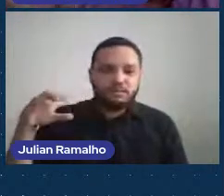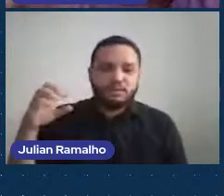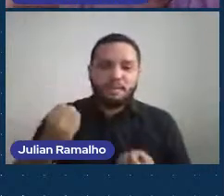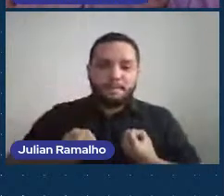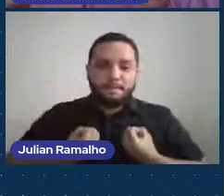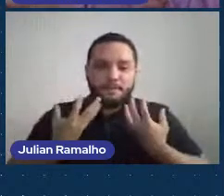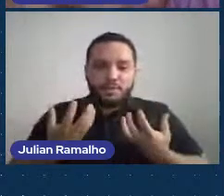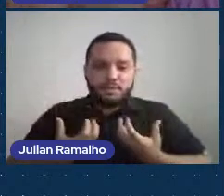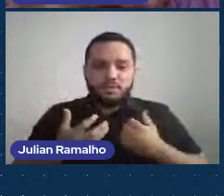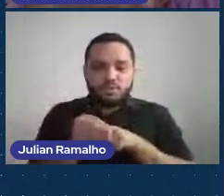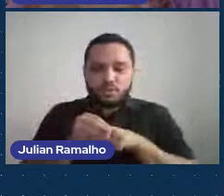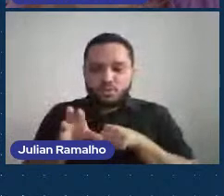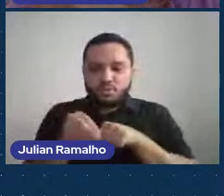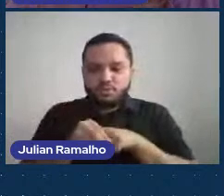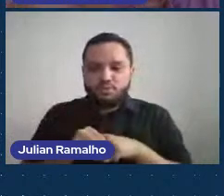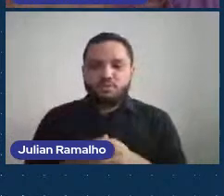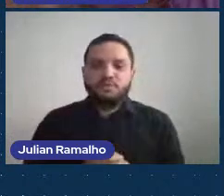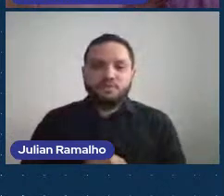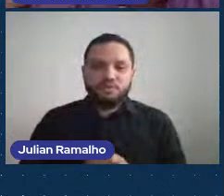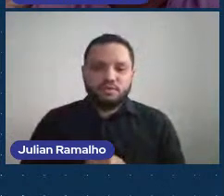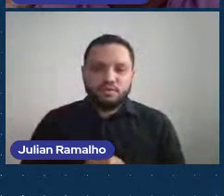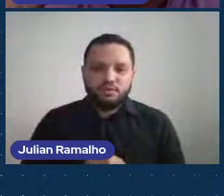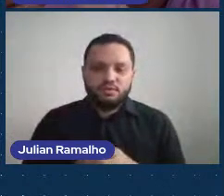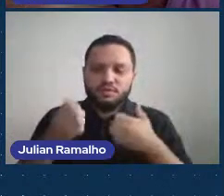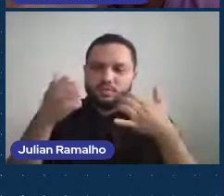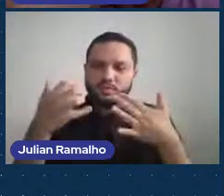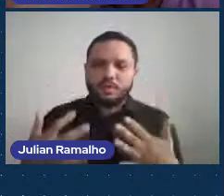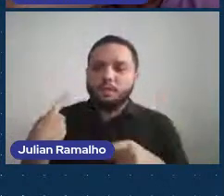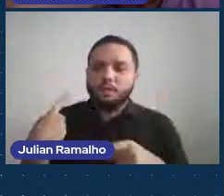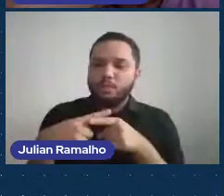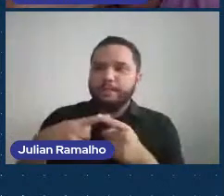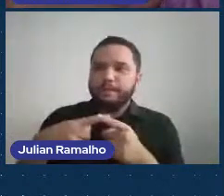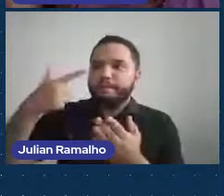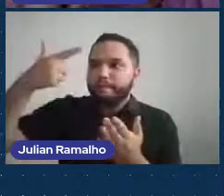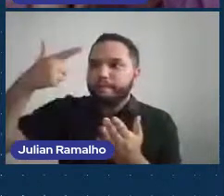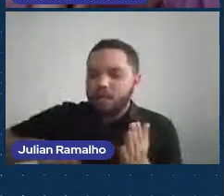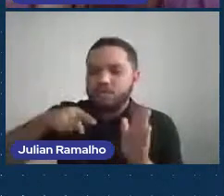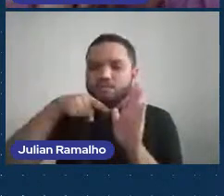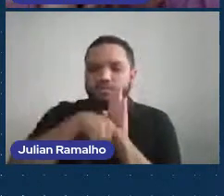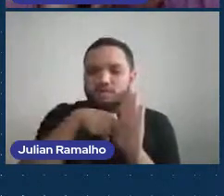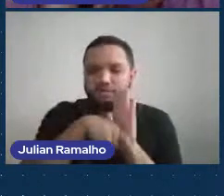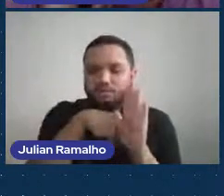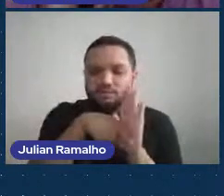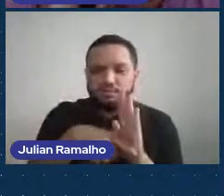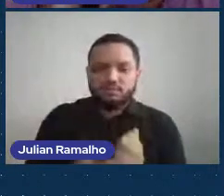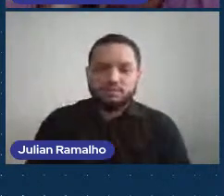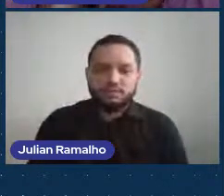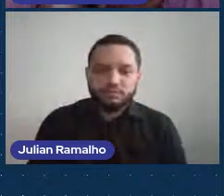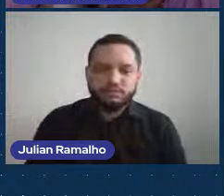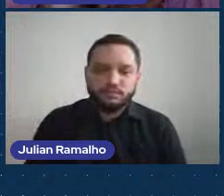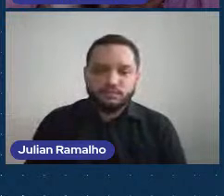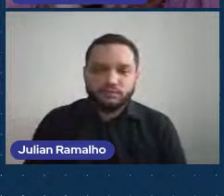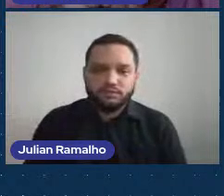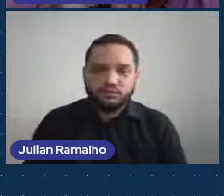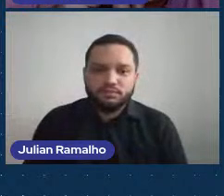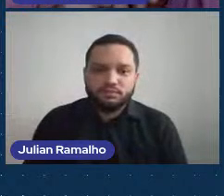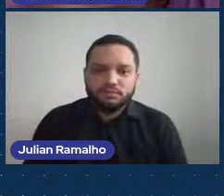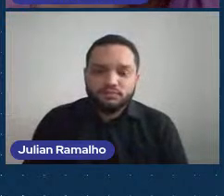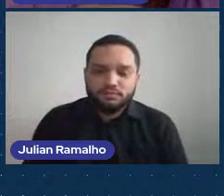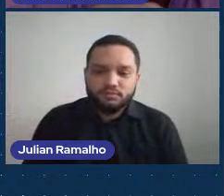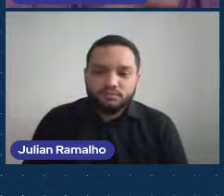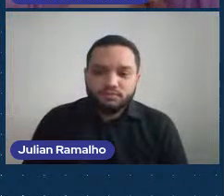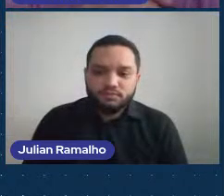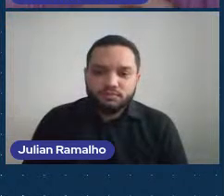que justifique a necessidade de mais uma pesquisa. Mas também você pode colocar uma justificativa de